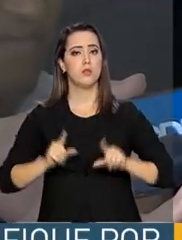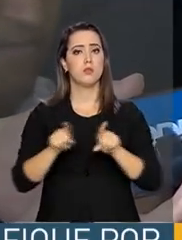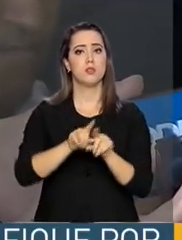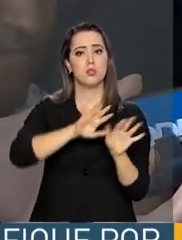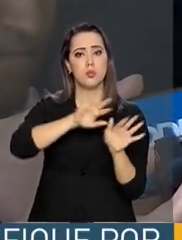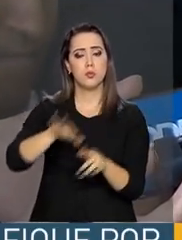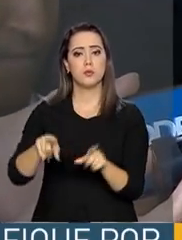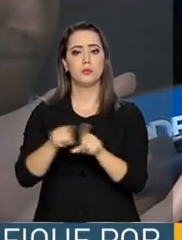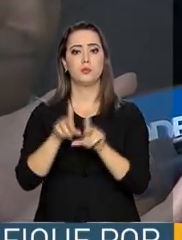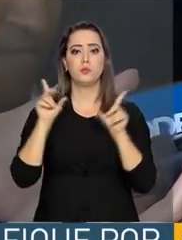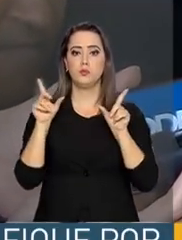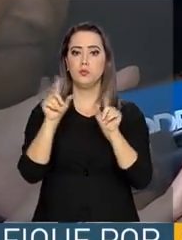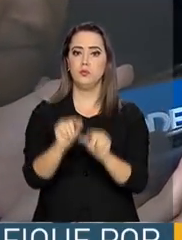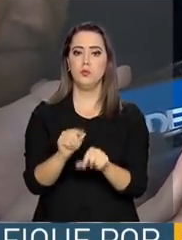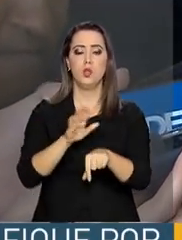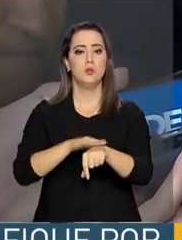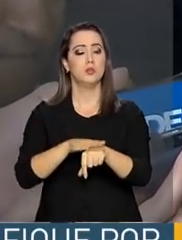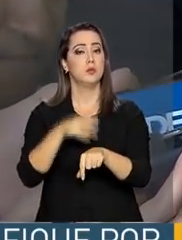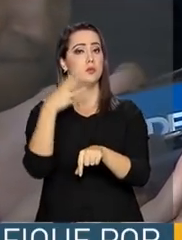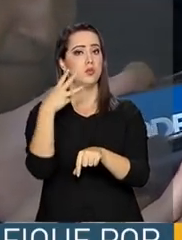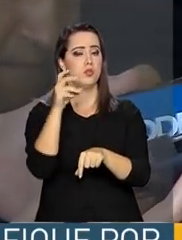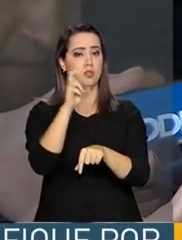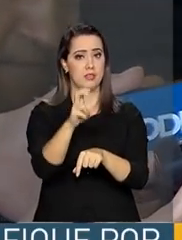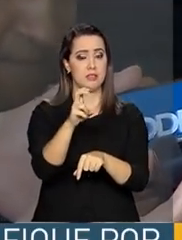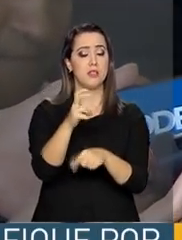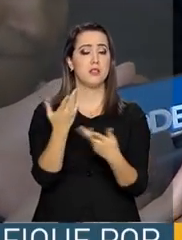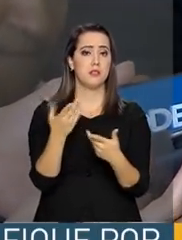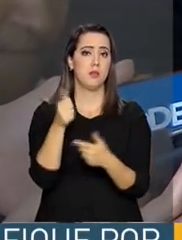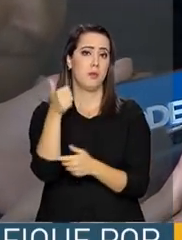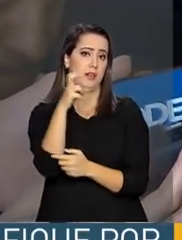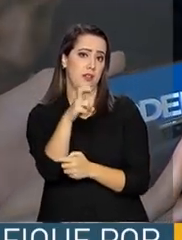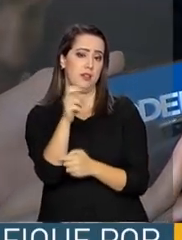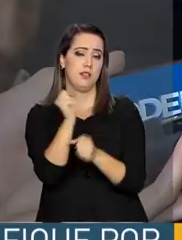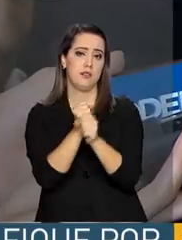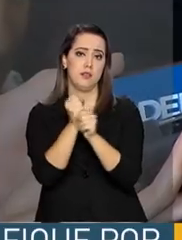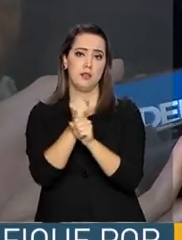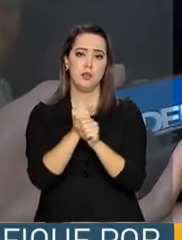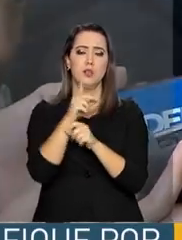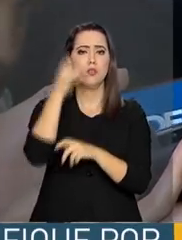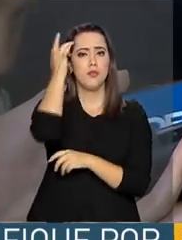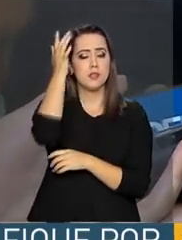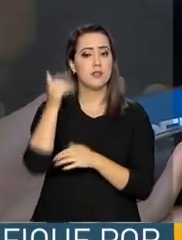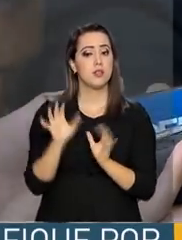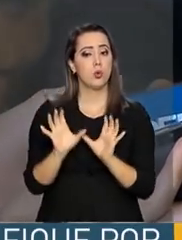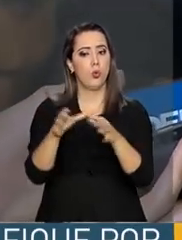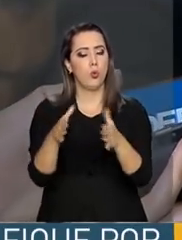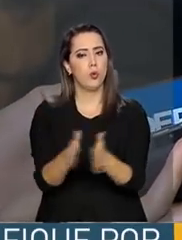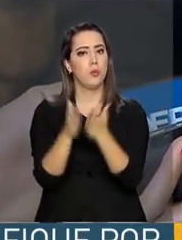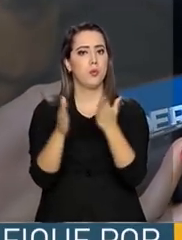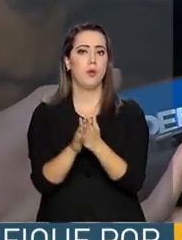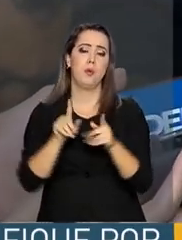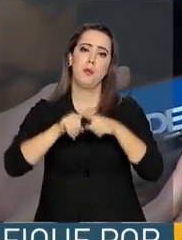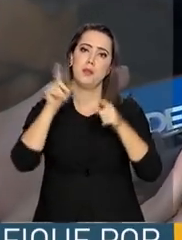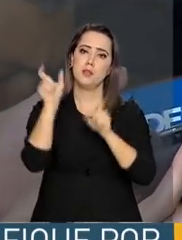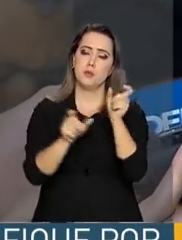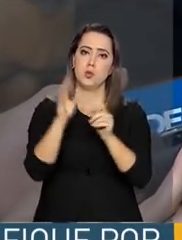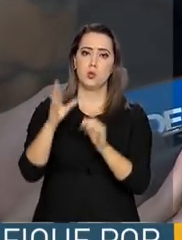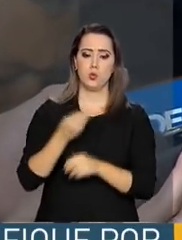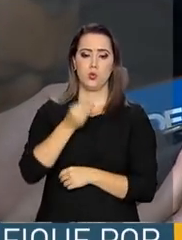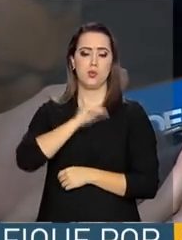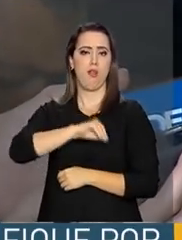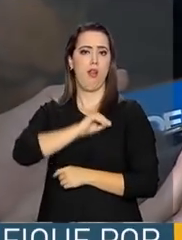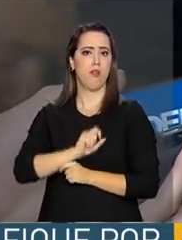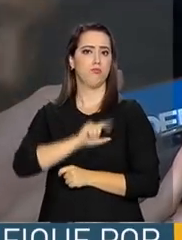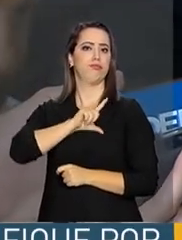Nós reduzimos o tempo de contribuição de 35 anos para 15 anos, não é? Facilitando, portanto, os mais pobres. E agora, aqueles que ganham mais